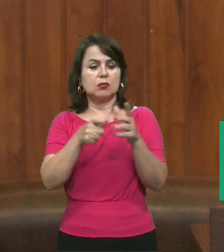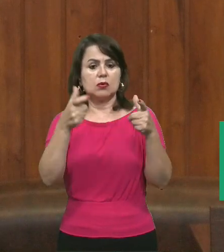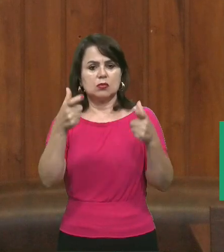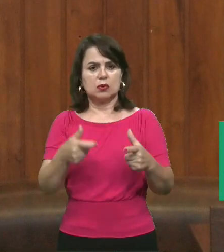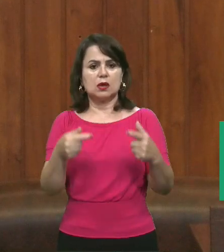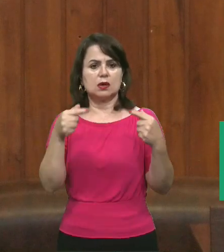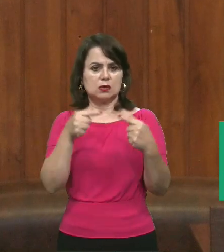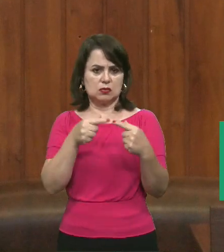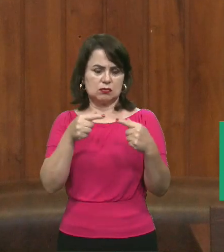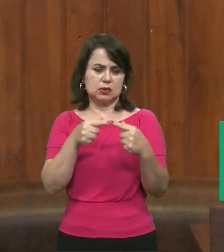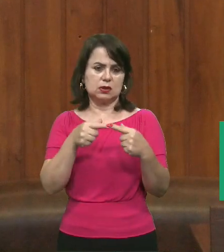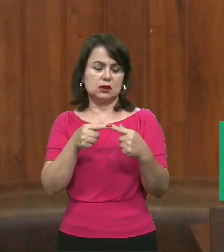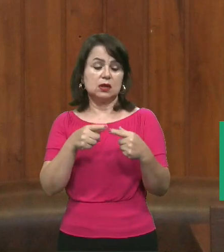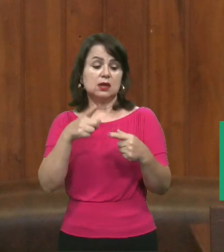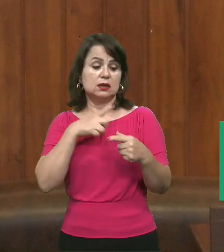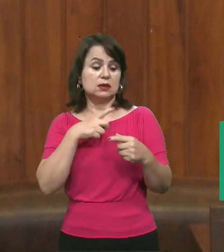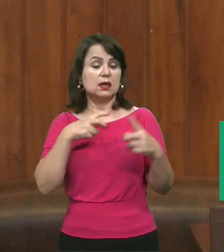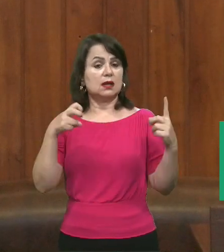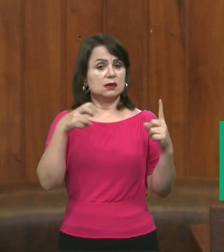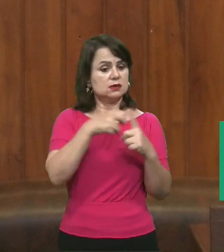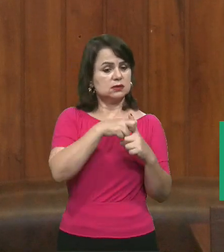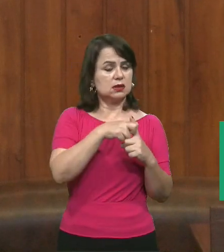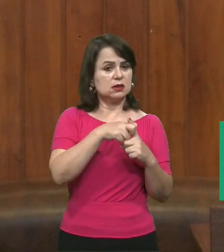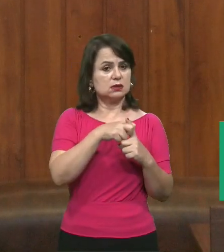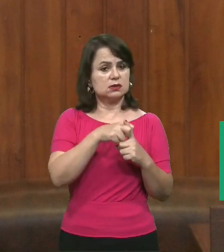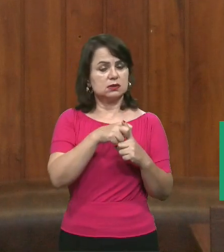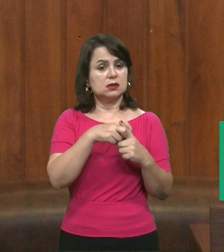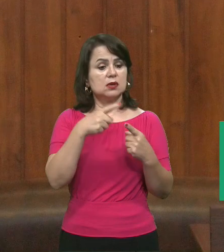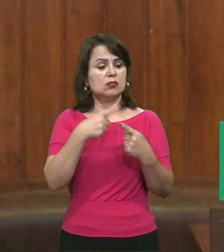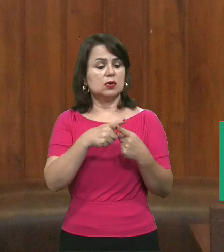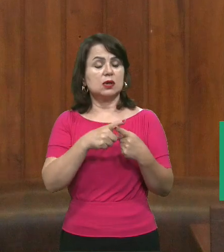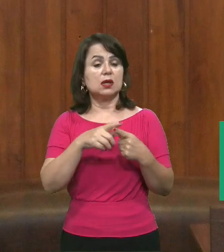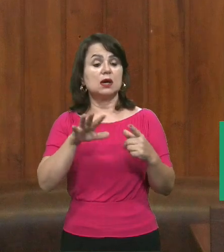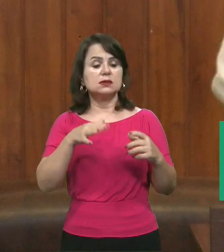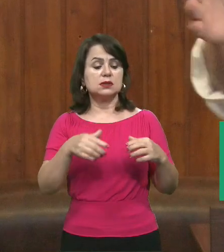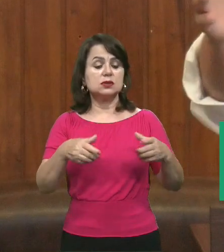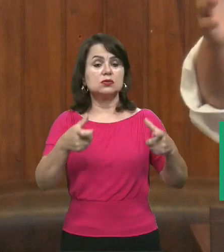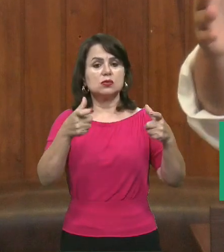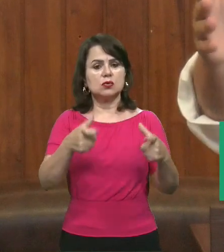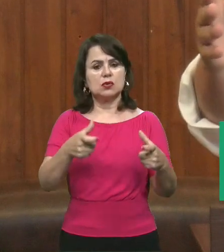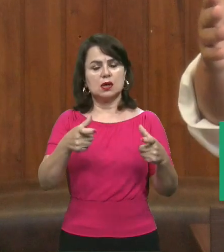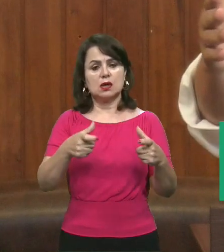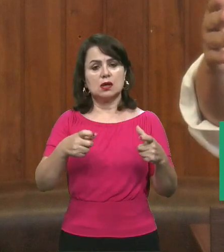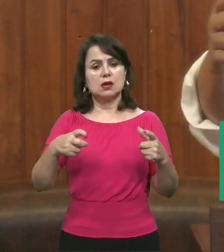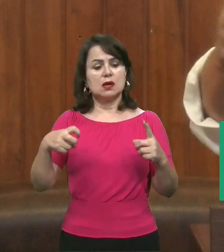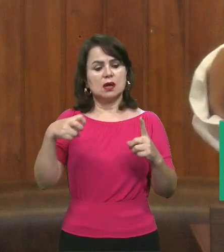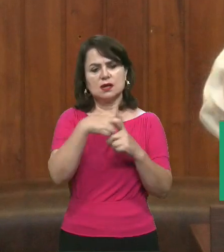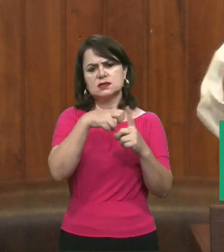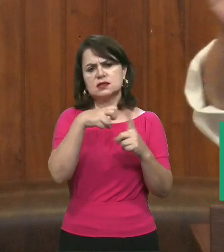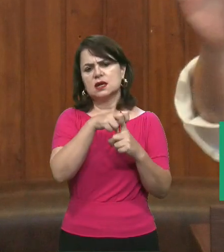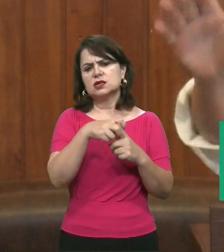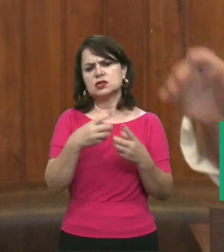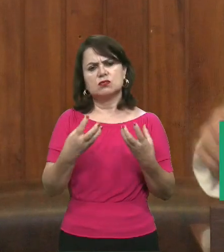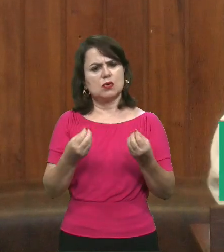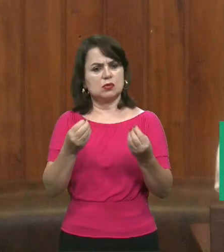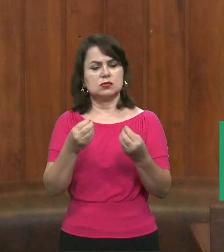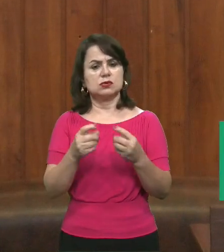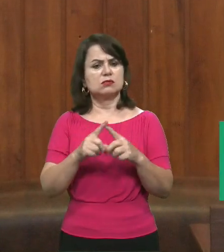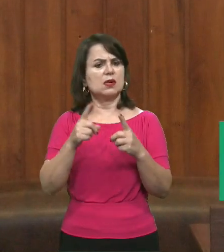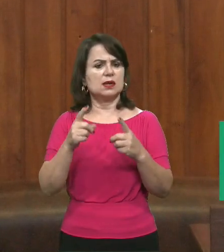tem acidentes. Porque, às vezes, você tem 8 acidentes no local, mas não é velocidade. Não é